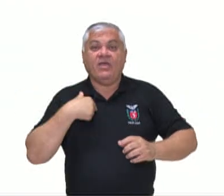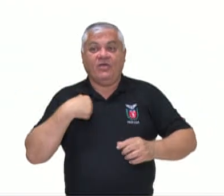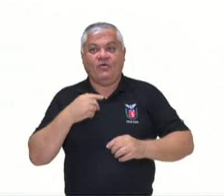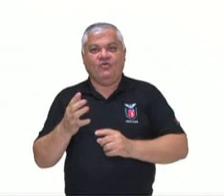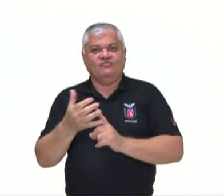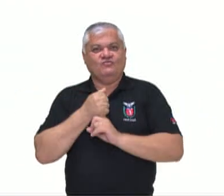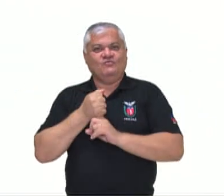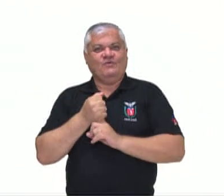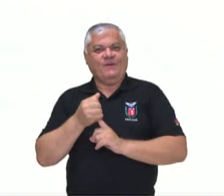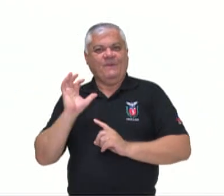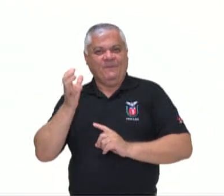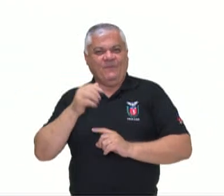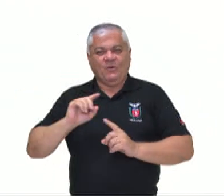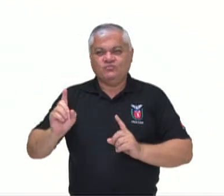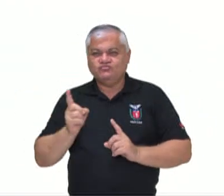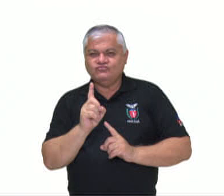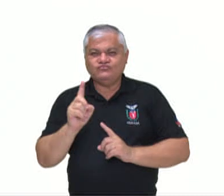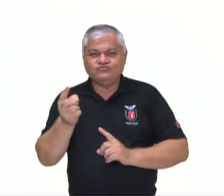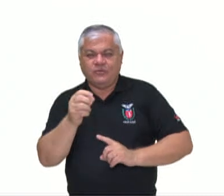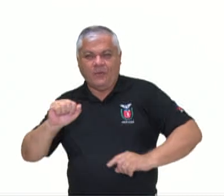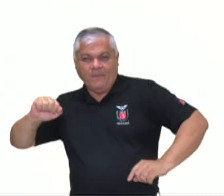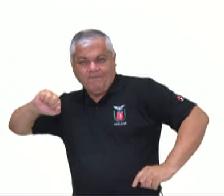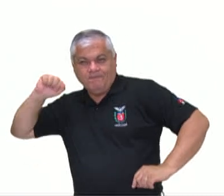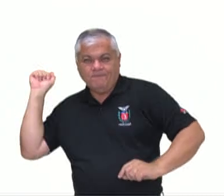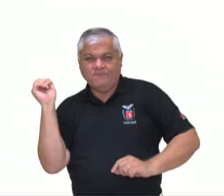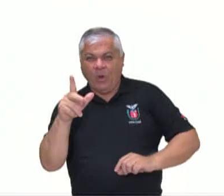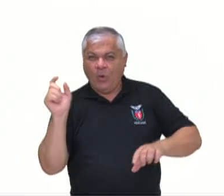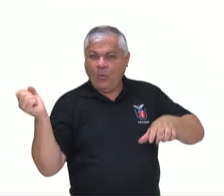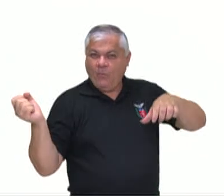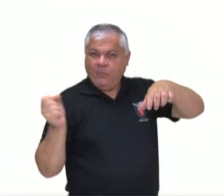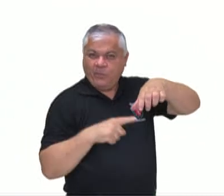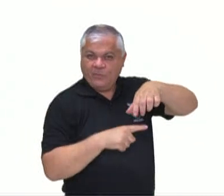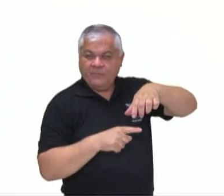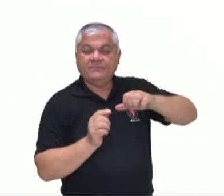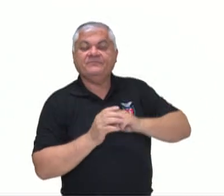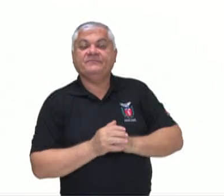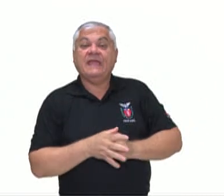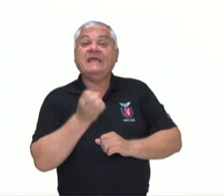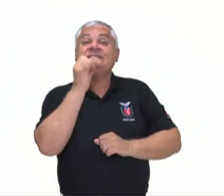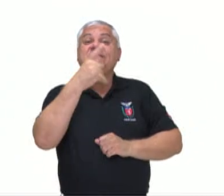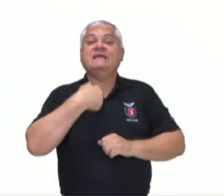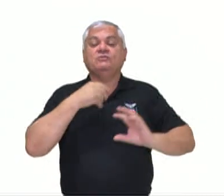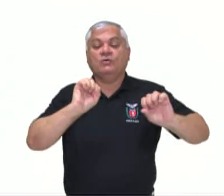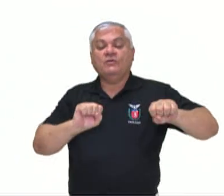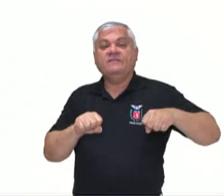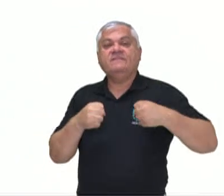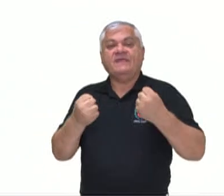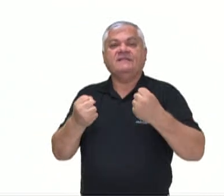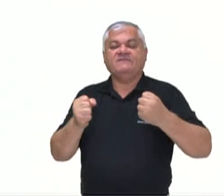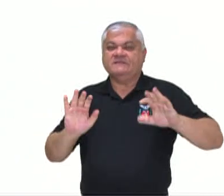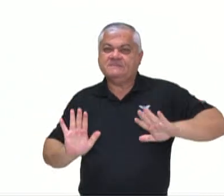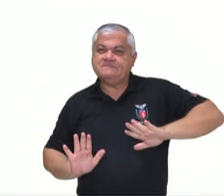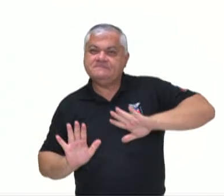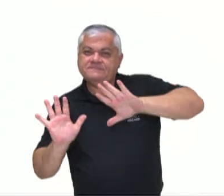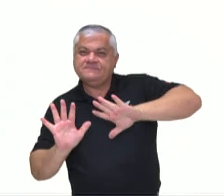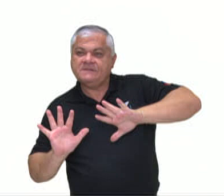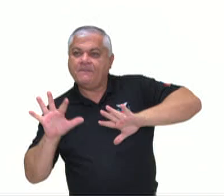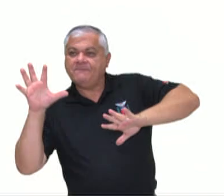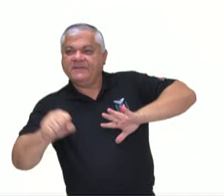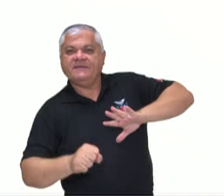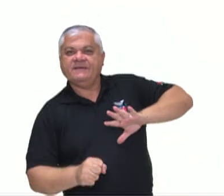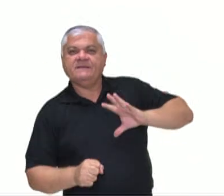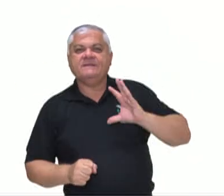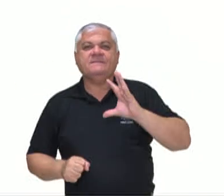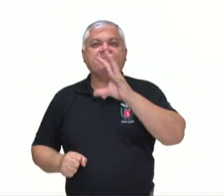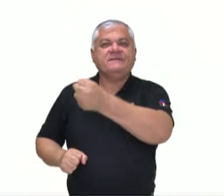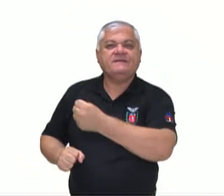vou progredir até o alvo e vou tentar uma finalização. Quando eu estou na defesa, eu vou tentar recuperar a posse de